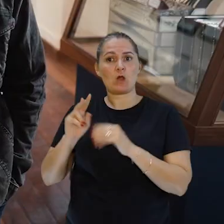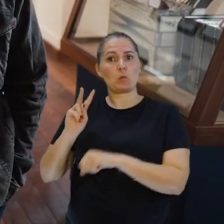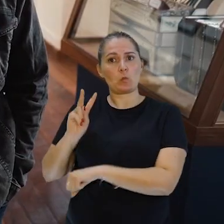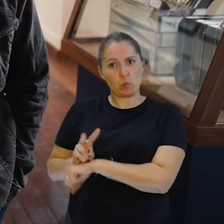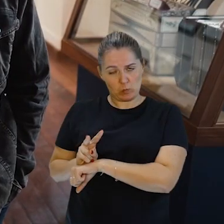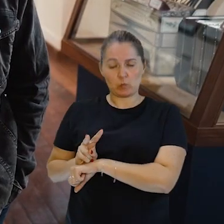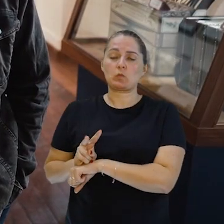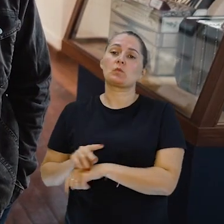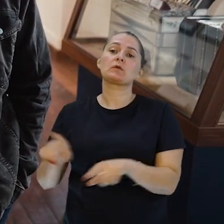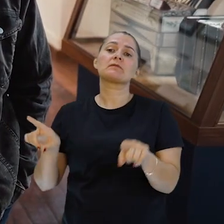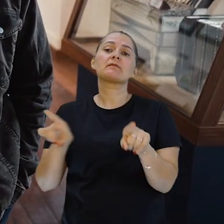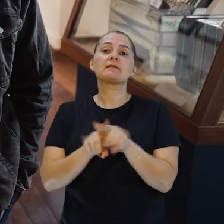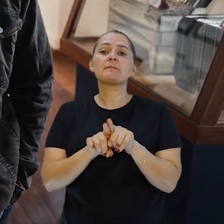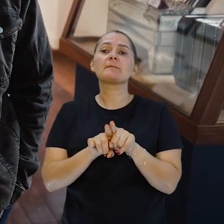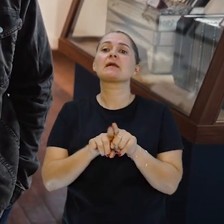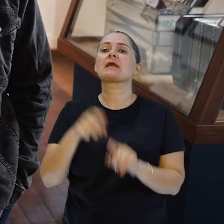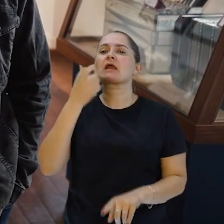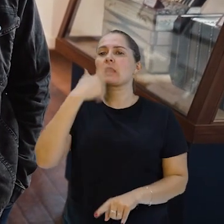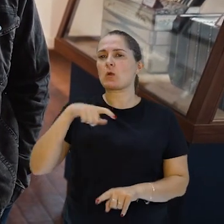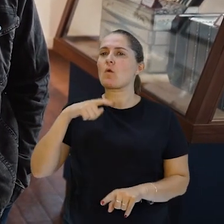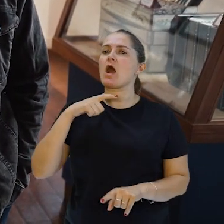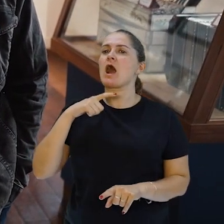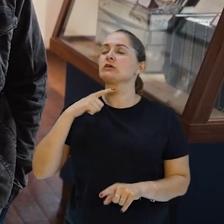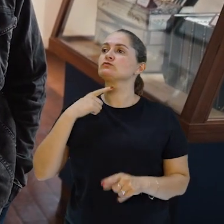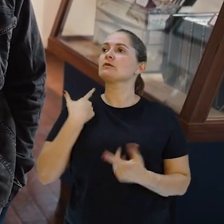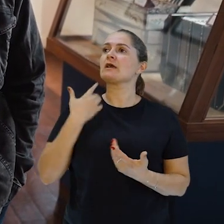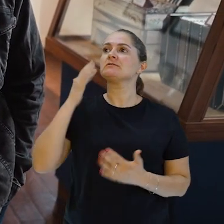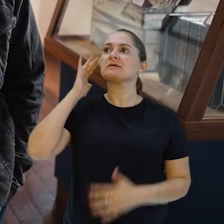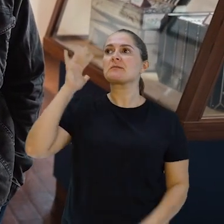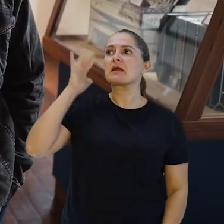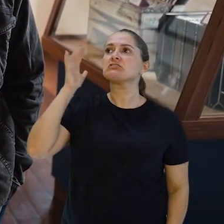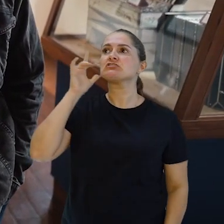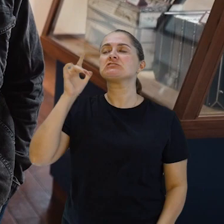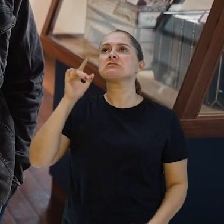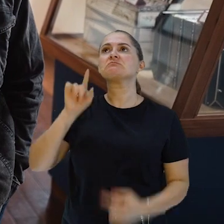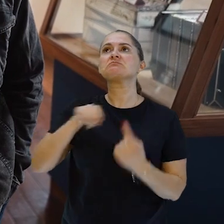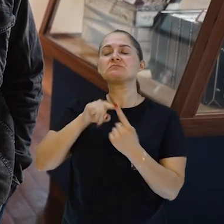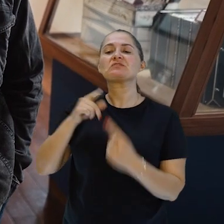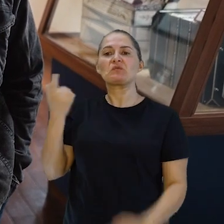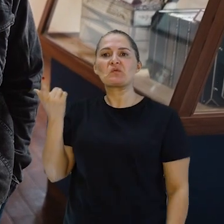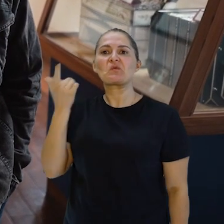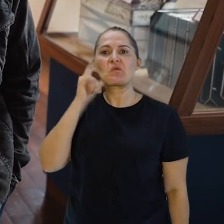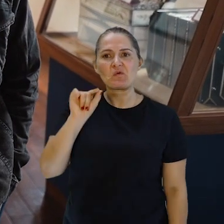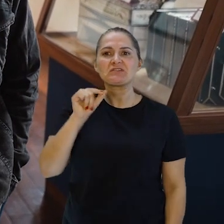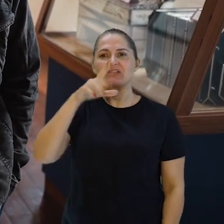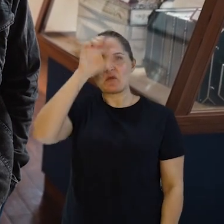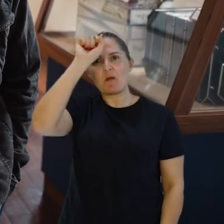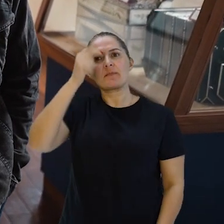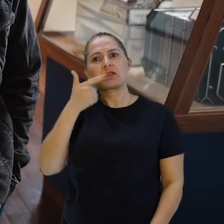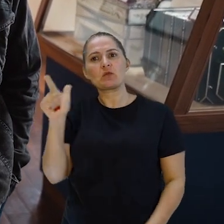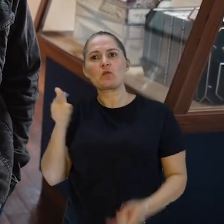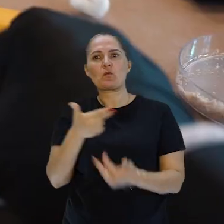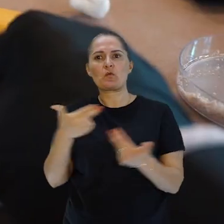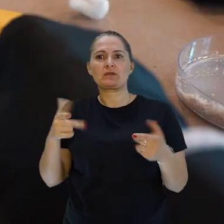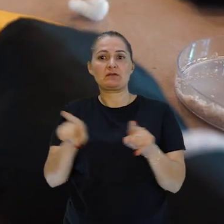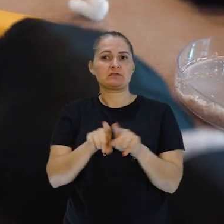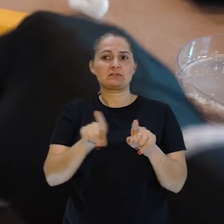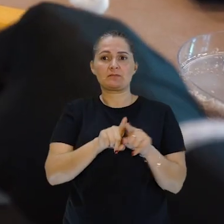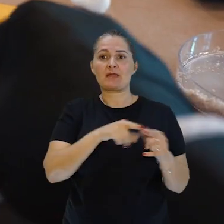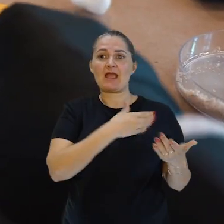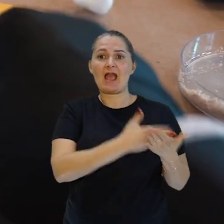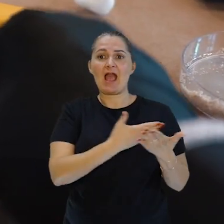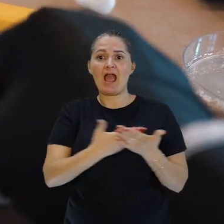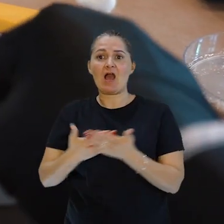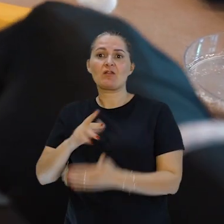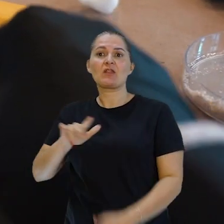né? E eu acho que a expectativa foi, com certeza foi atingida, né? Aprendemos muitas coisas ali, aulas